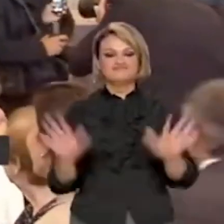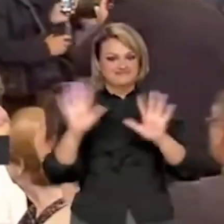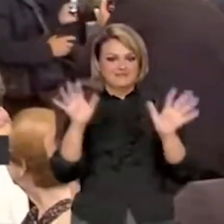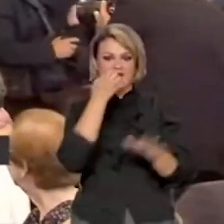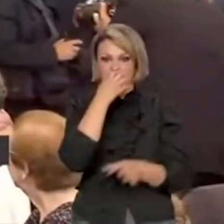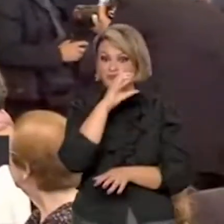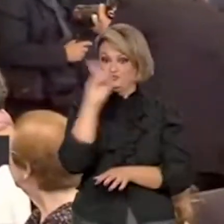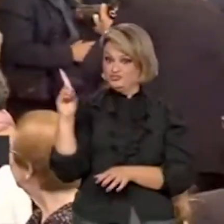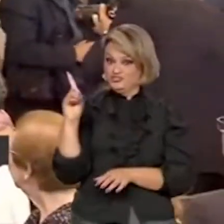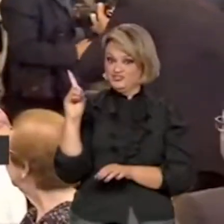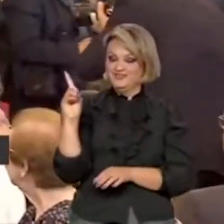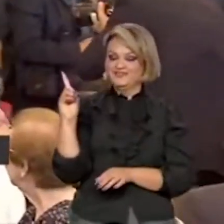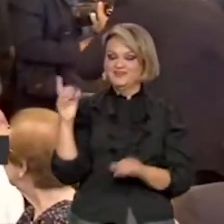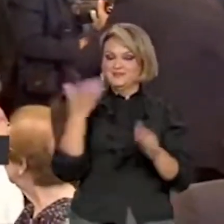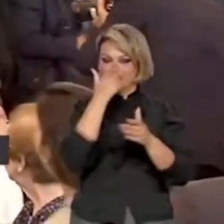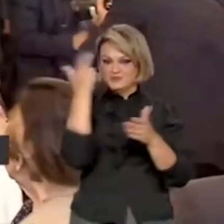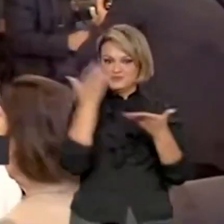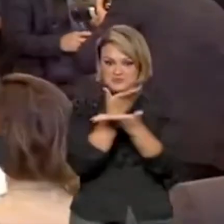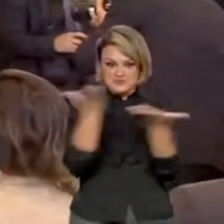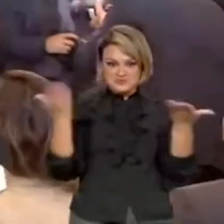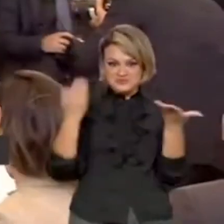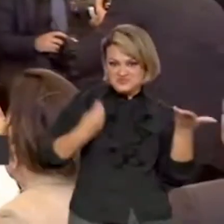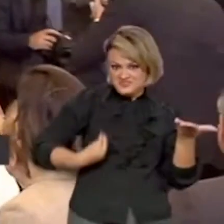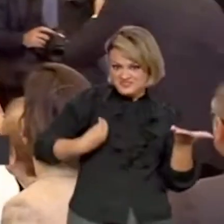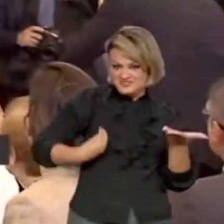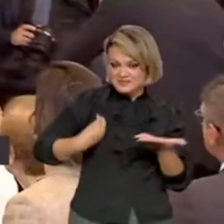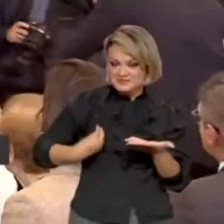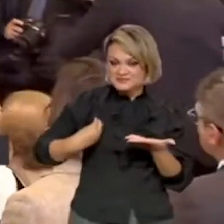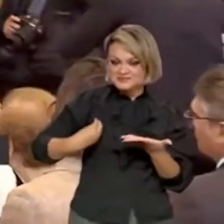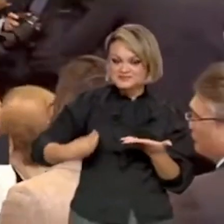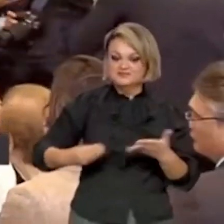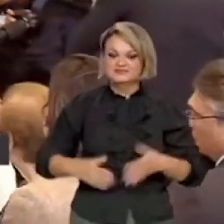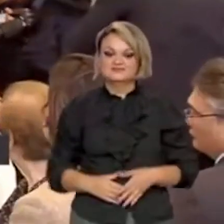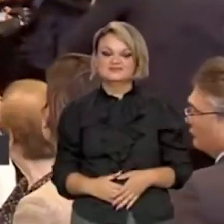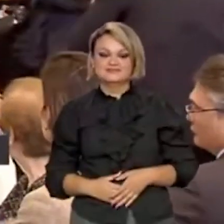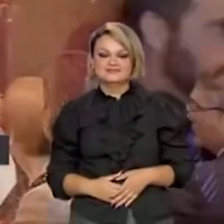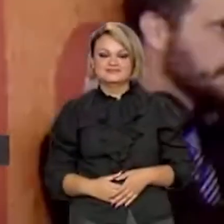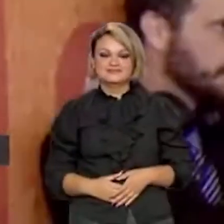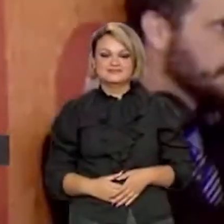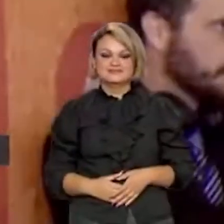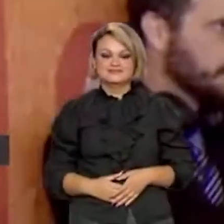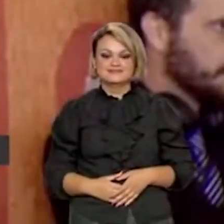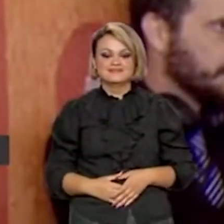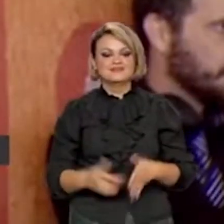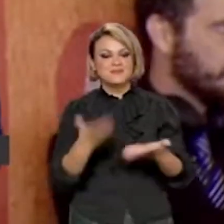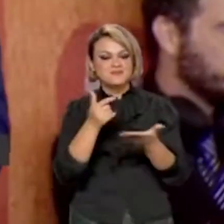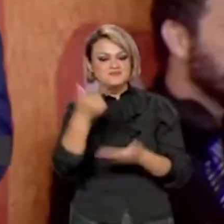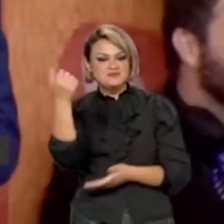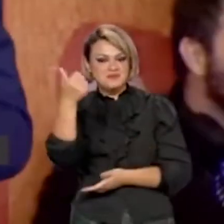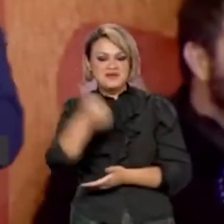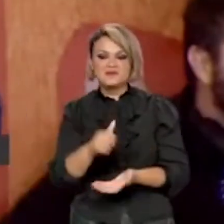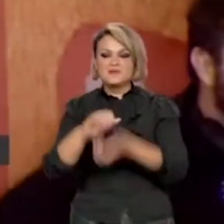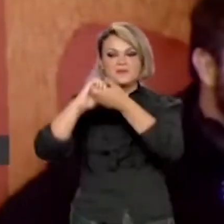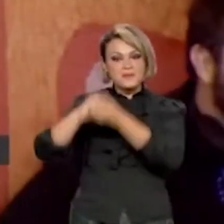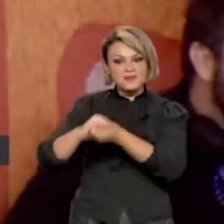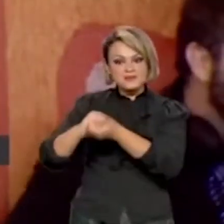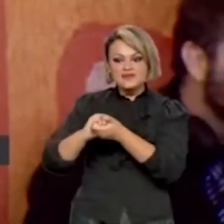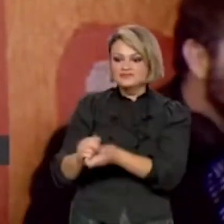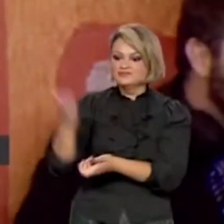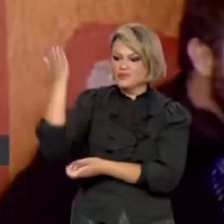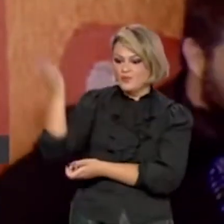Bom dia a todas Bom dia a todos queria começar saudando